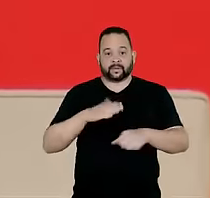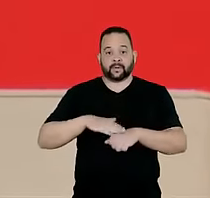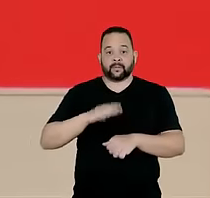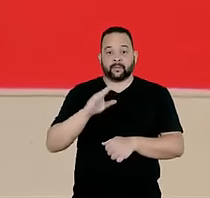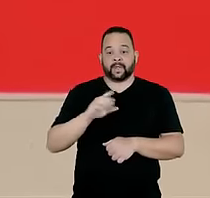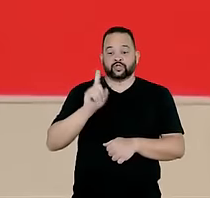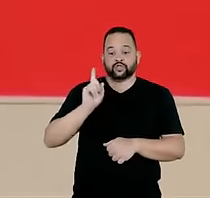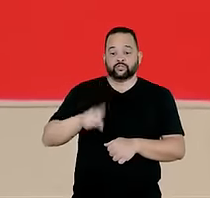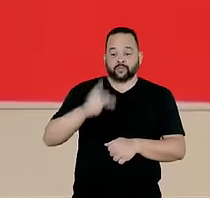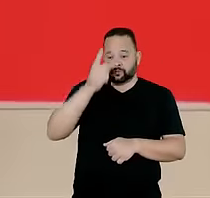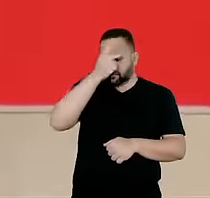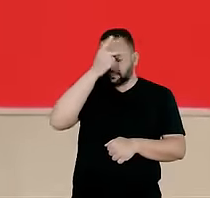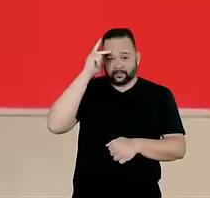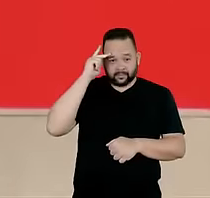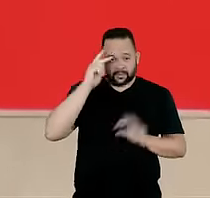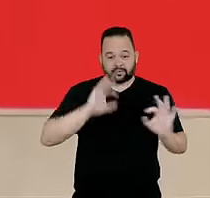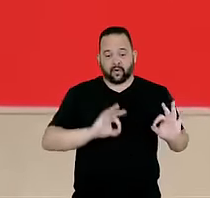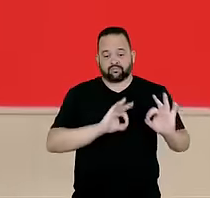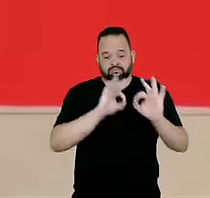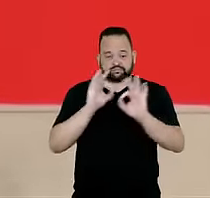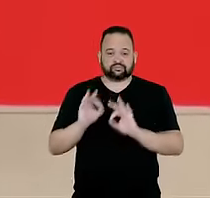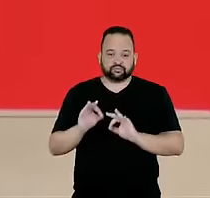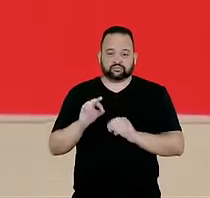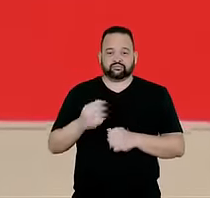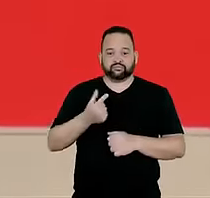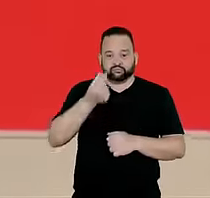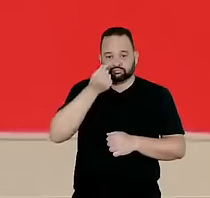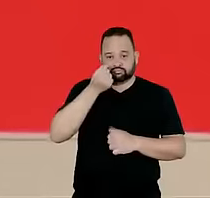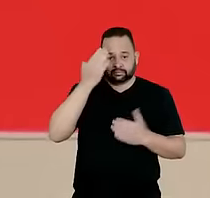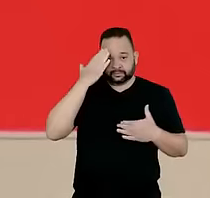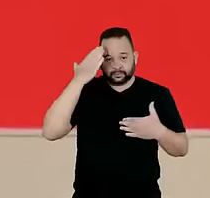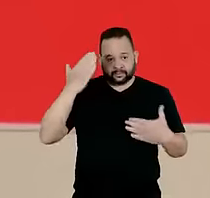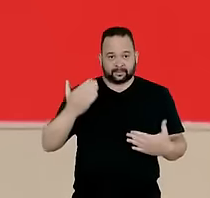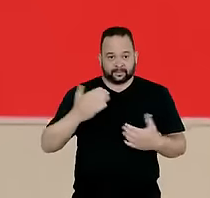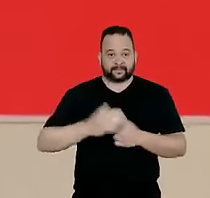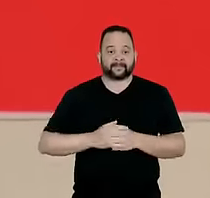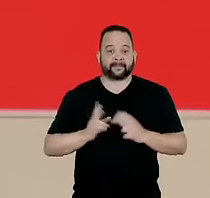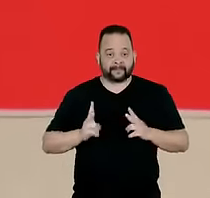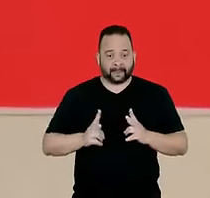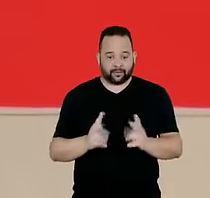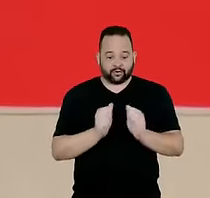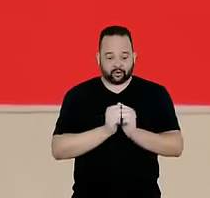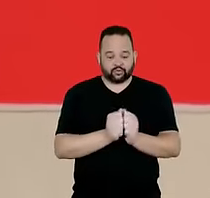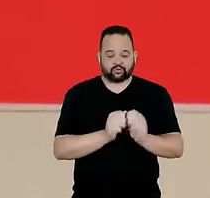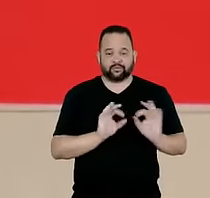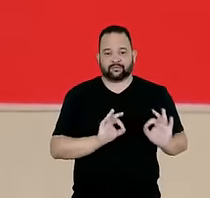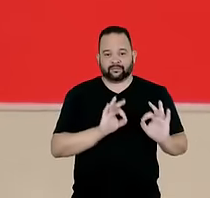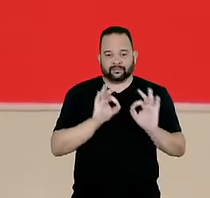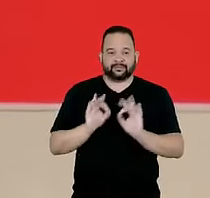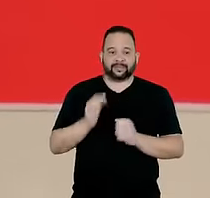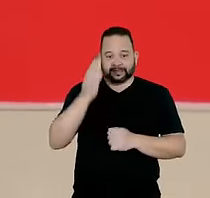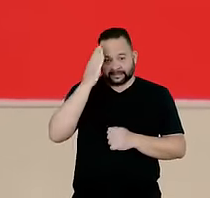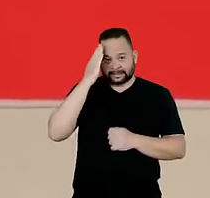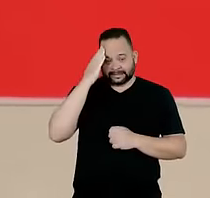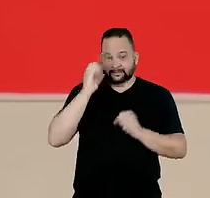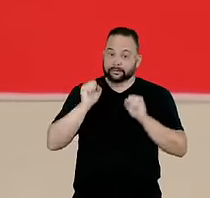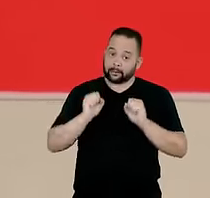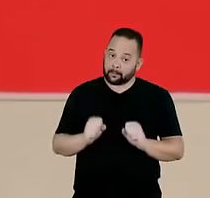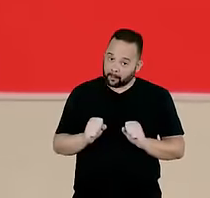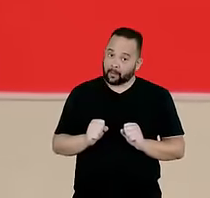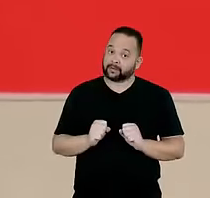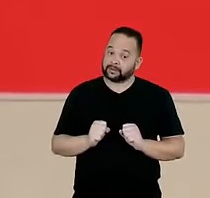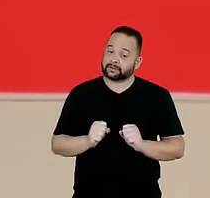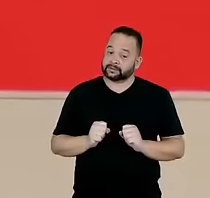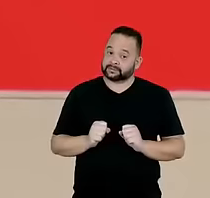acompanhando ao vivo muito obrigada continuem com a gente vocês sabem que vocês podem e devem mandar perguntas pros